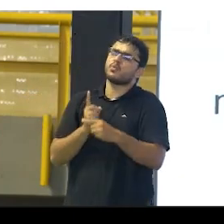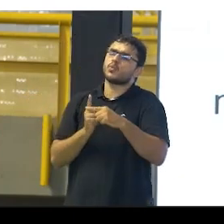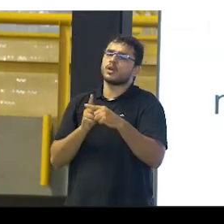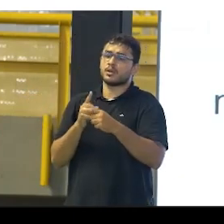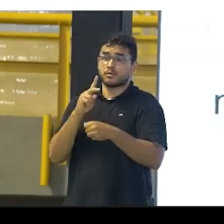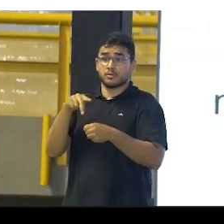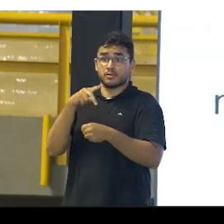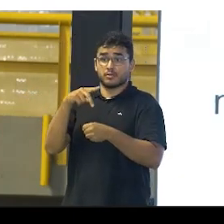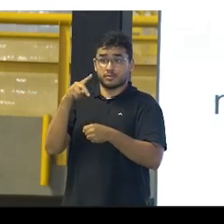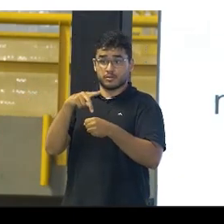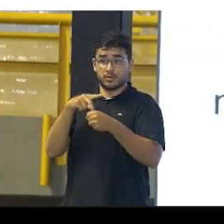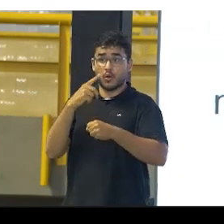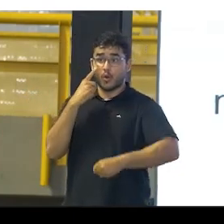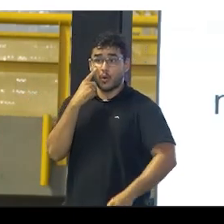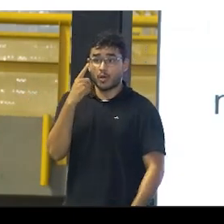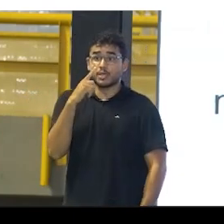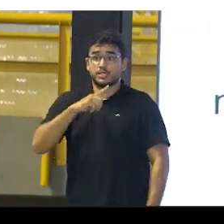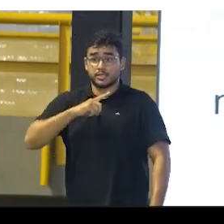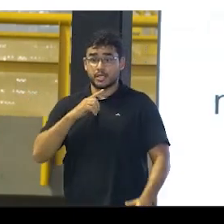sigla chamada OPEP,